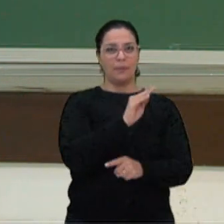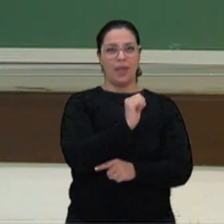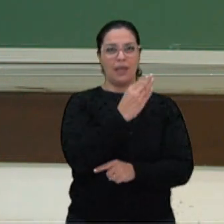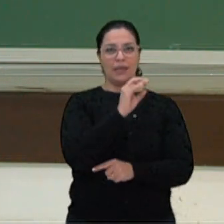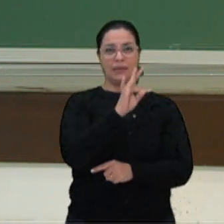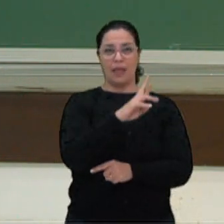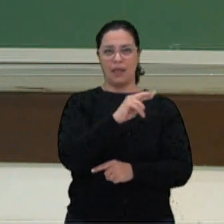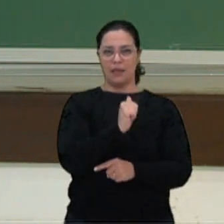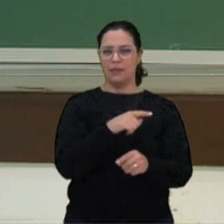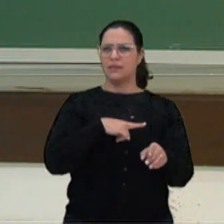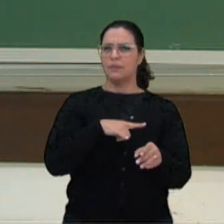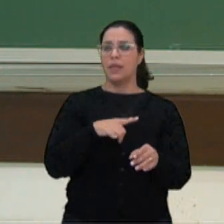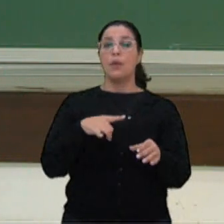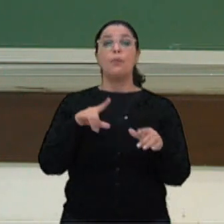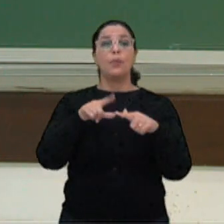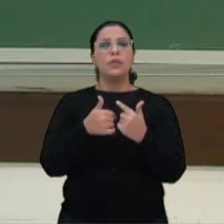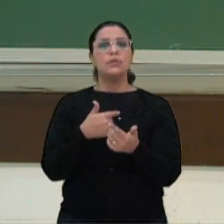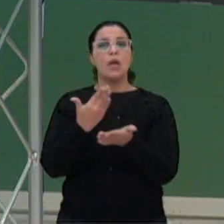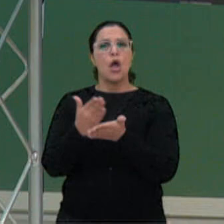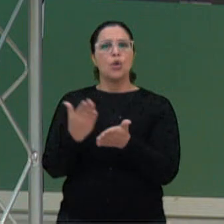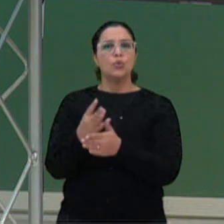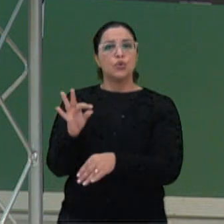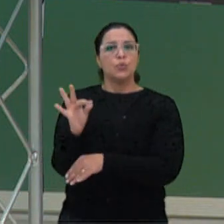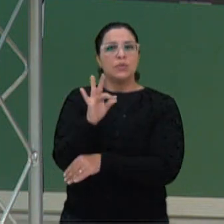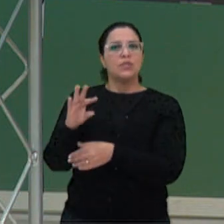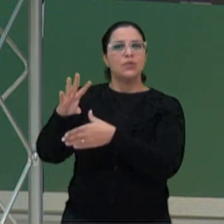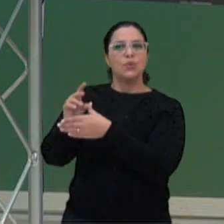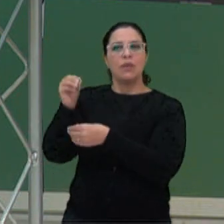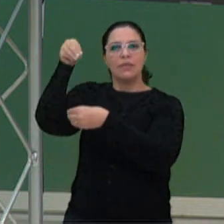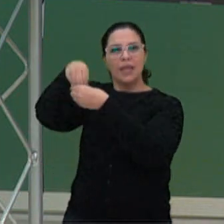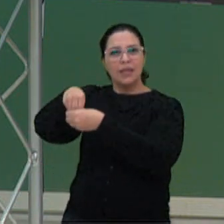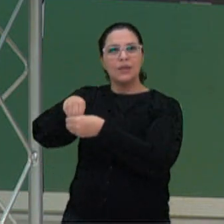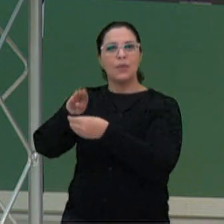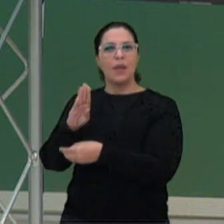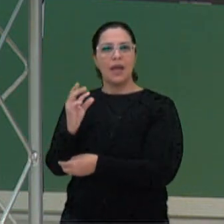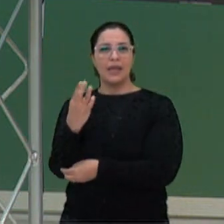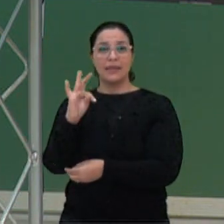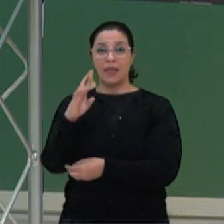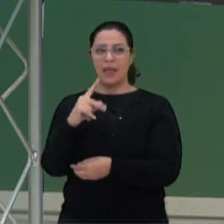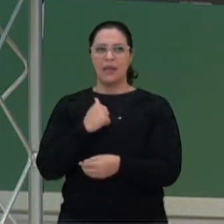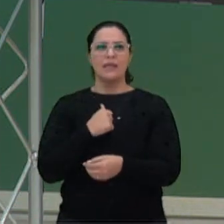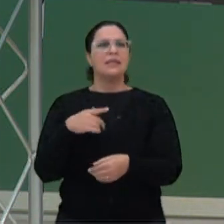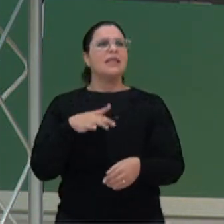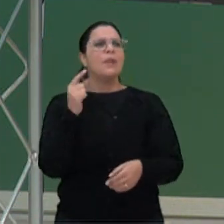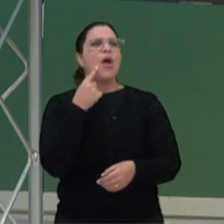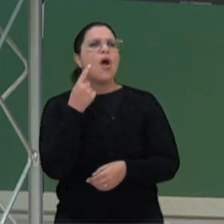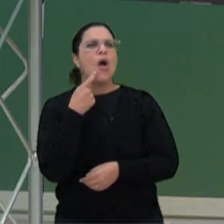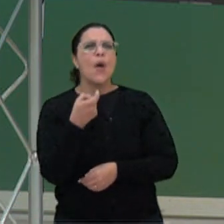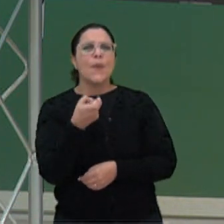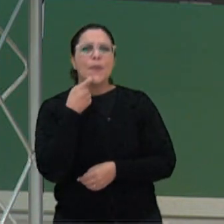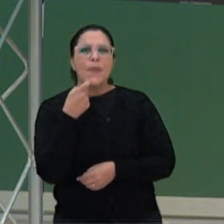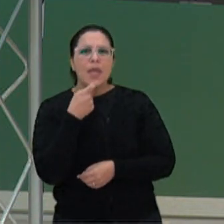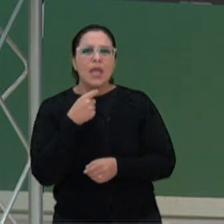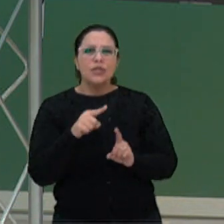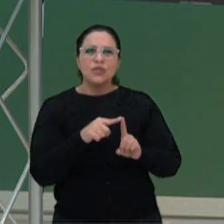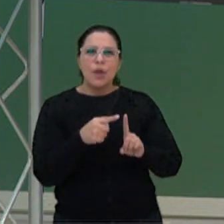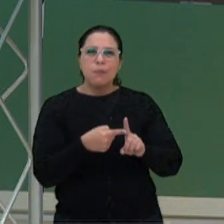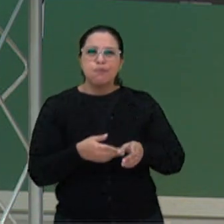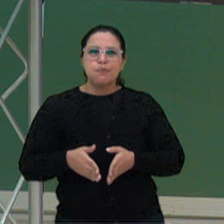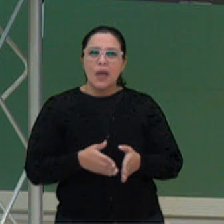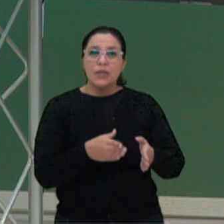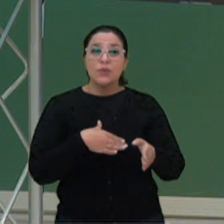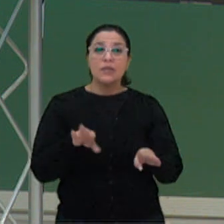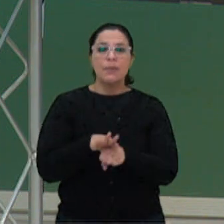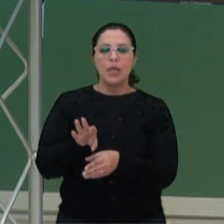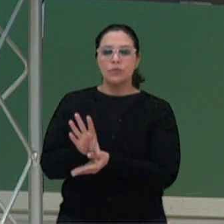a contaminar alguns mosquitos com a bactéria, tá? O que mais que tem? Esse peixe barrigudinho, ou outros peixes também, se alimentam